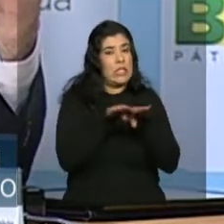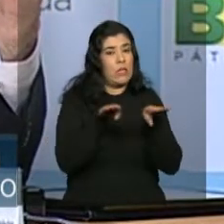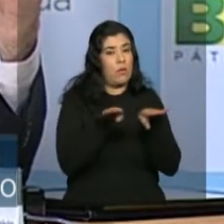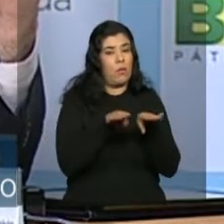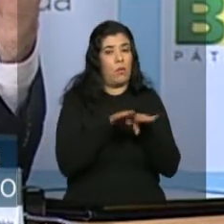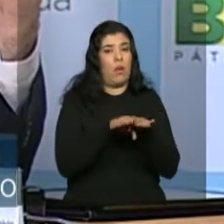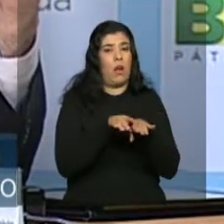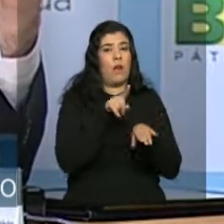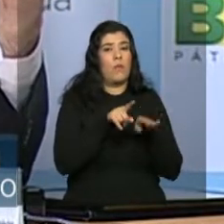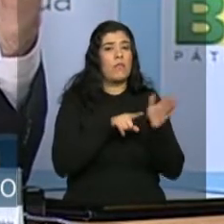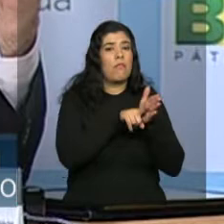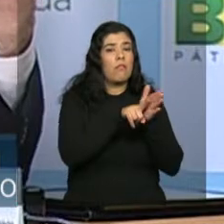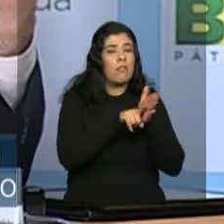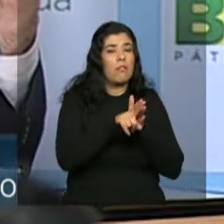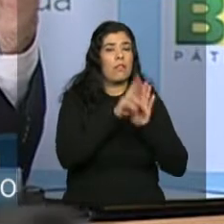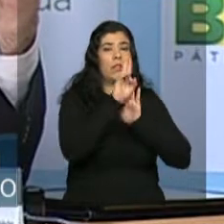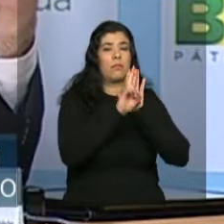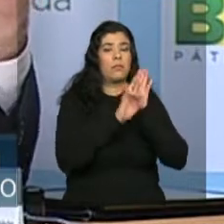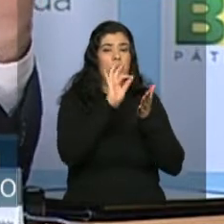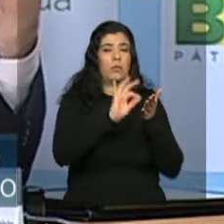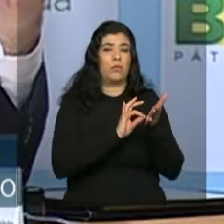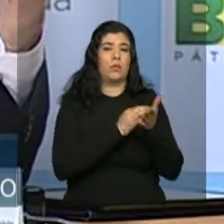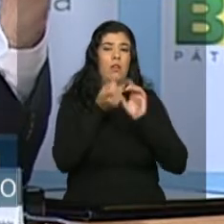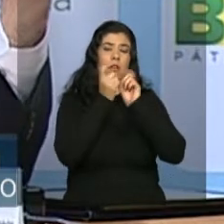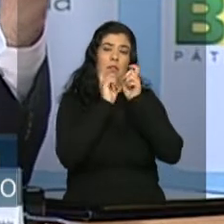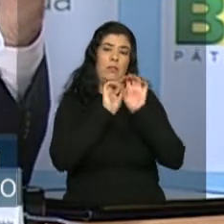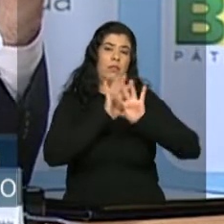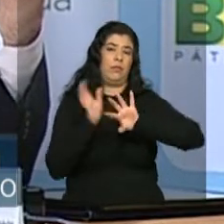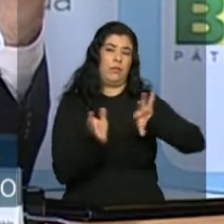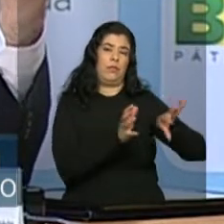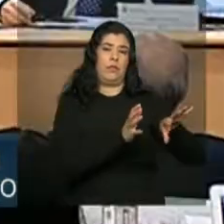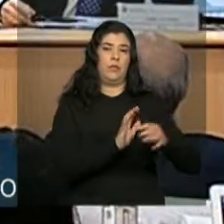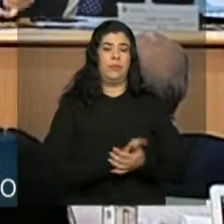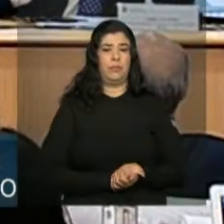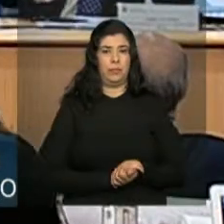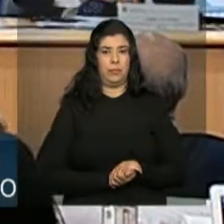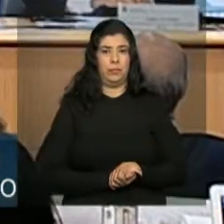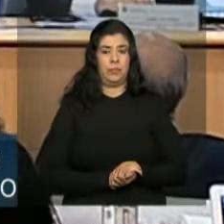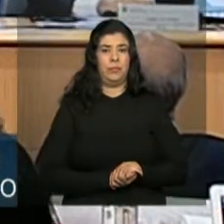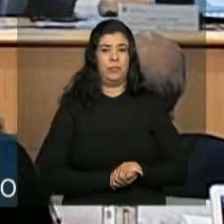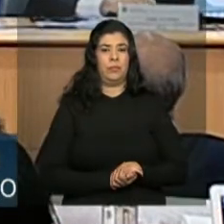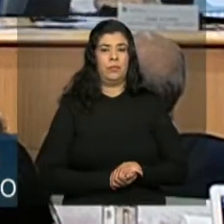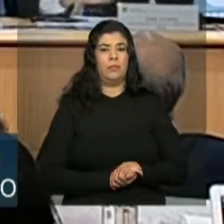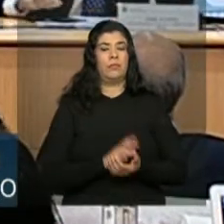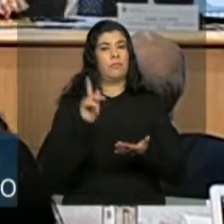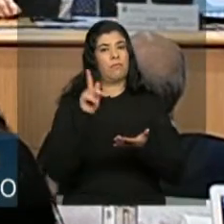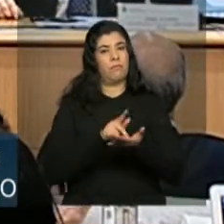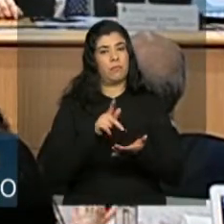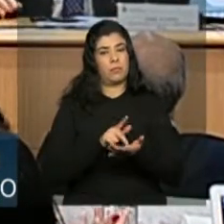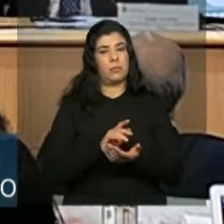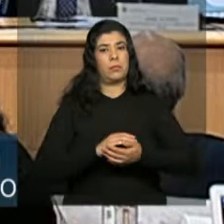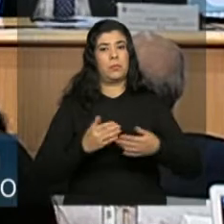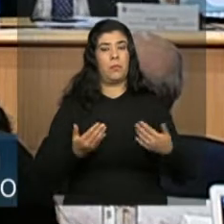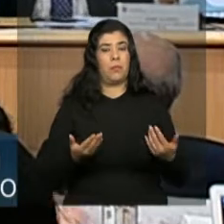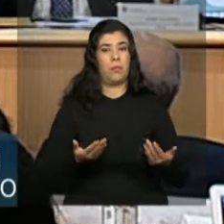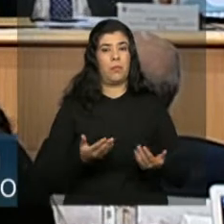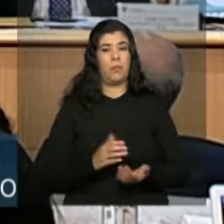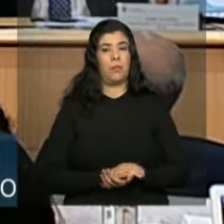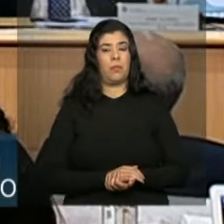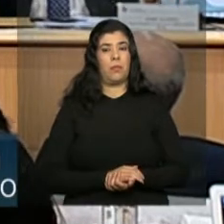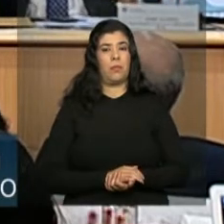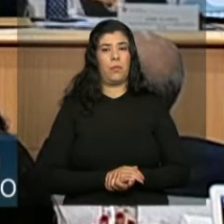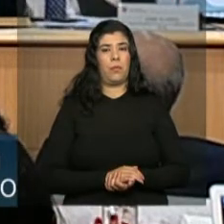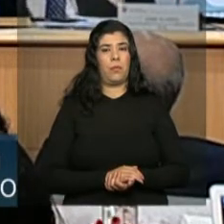pouco Agilidade de análise de processo administrativo Tá mas só né exato deixa só eu